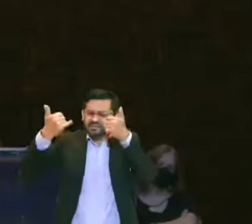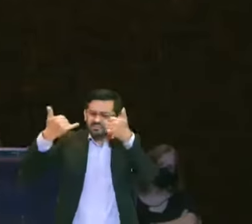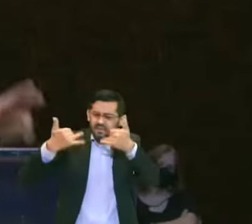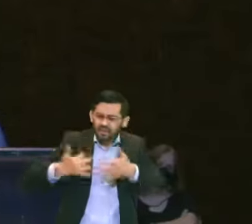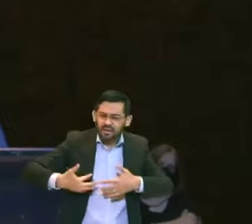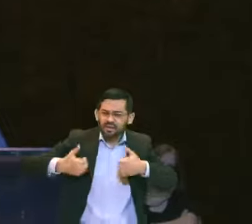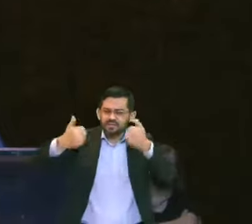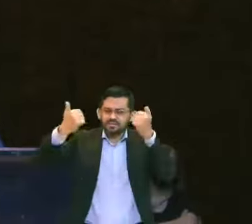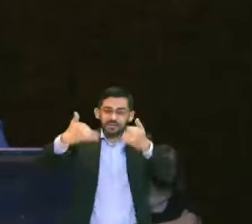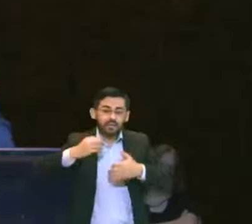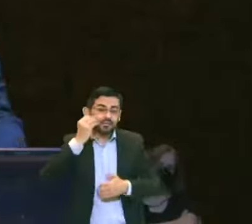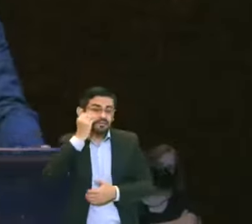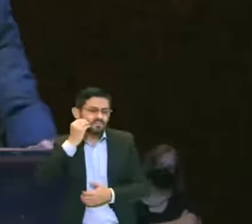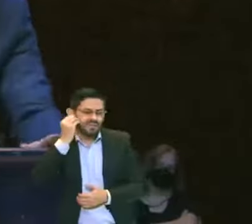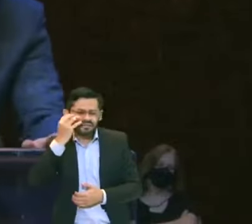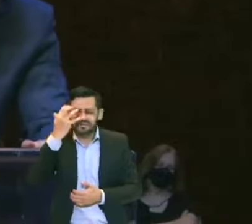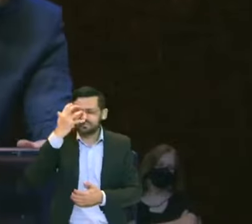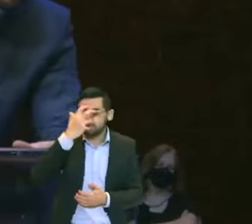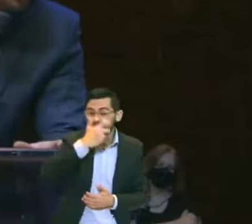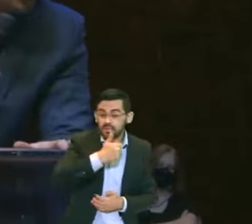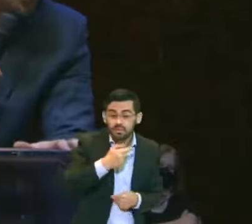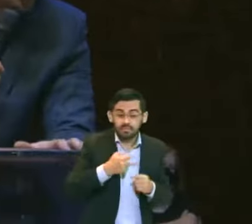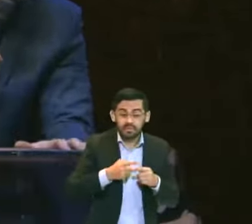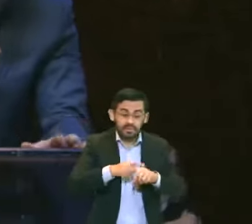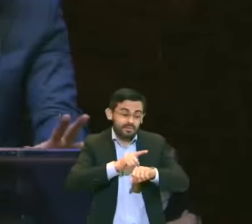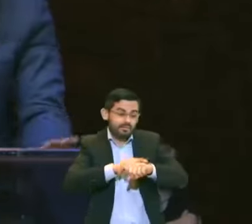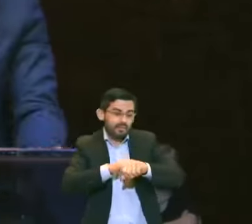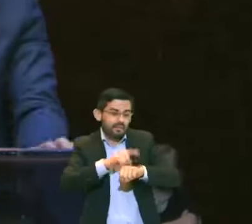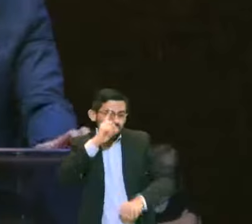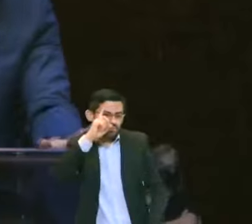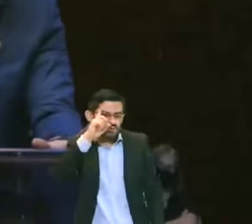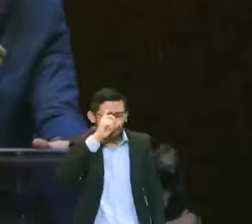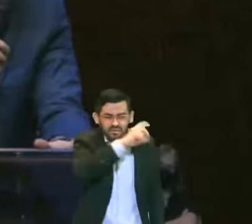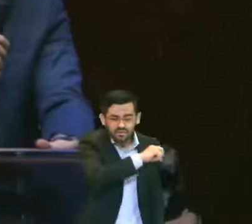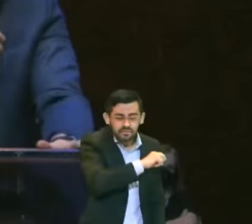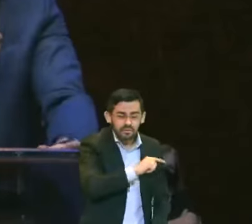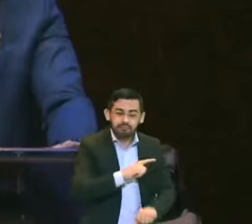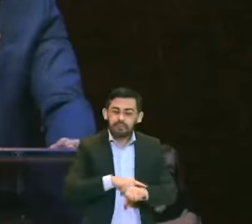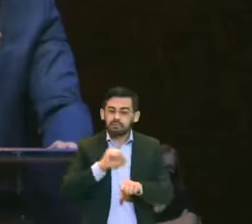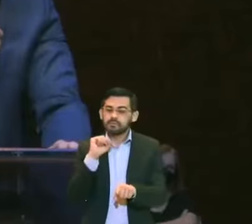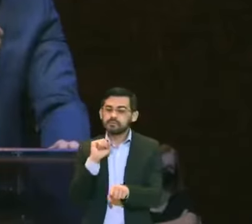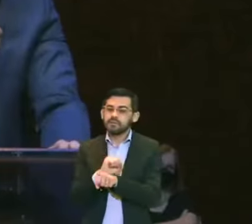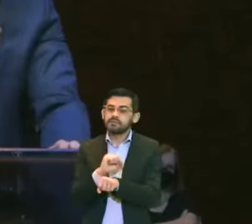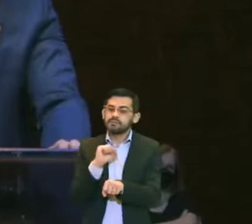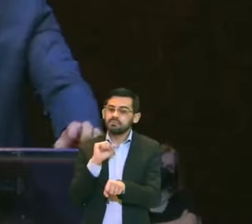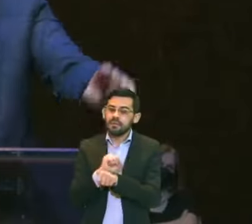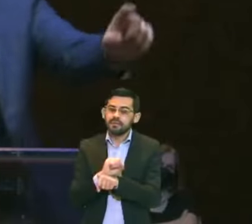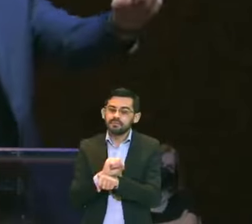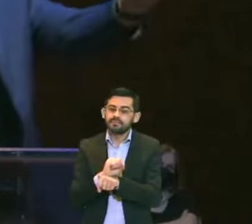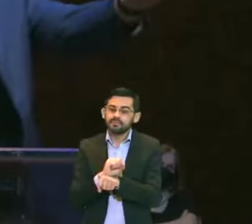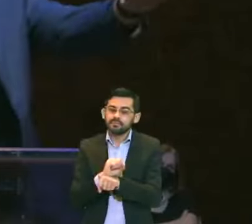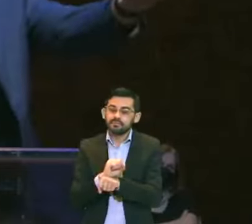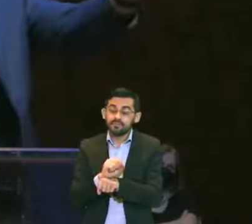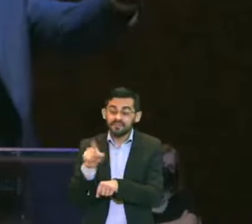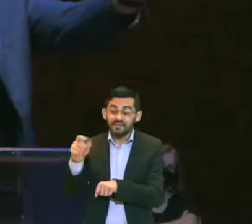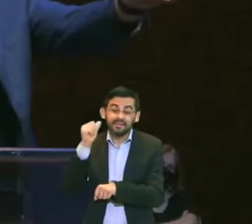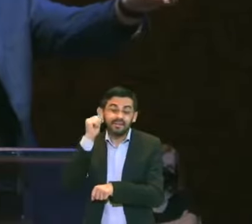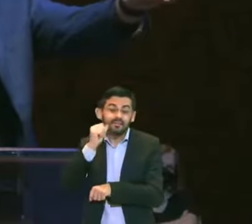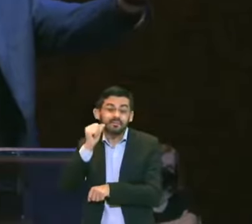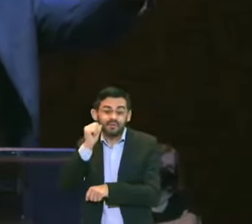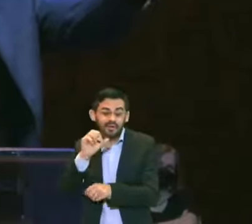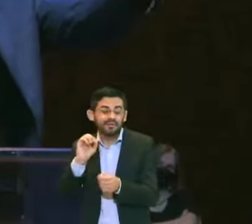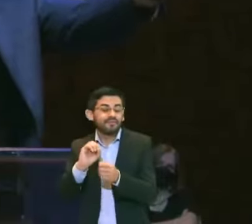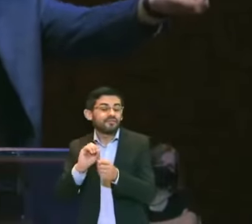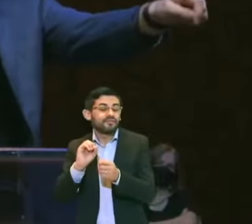experiências lindas. Porque num tempo difícil, num tempo de esperas, aquela mulher